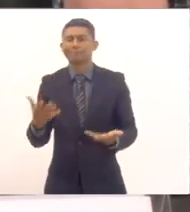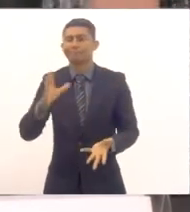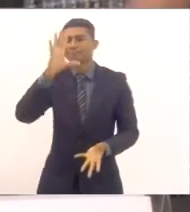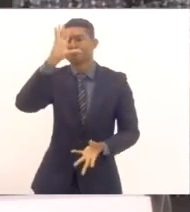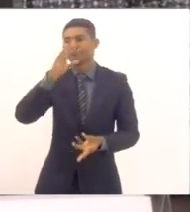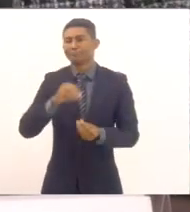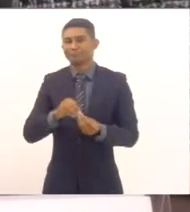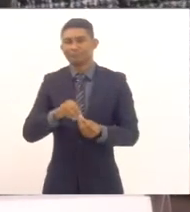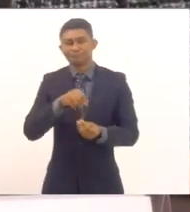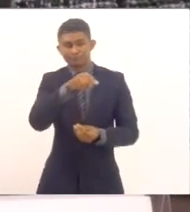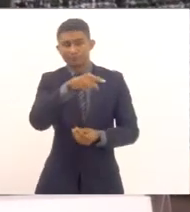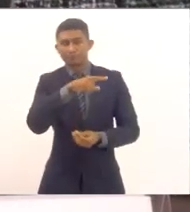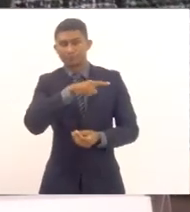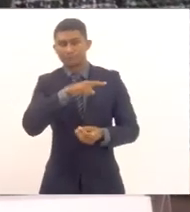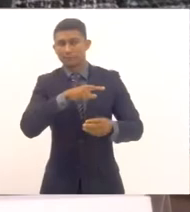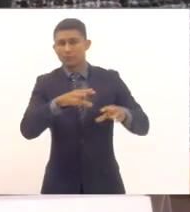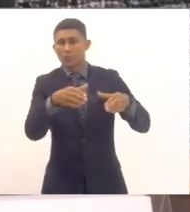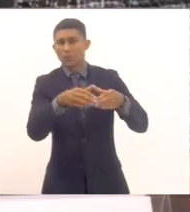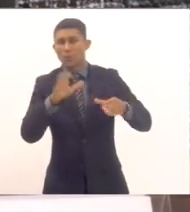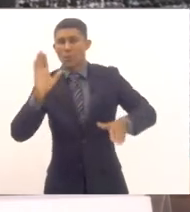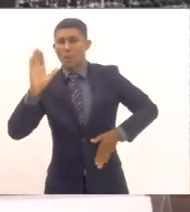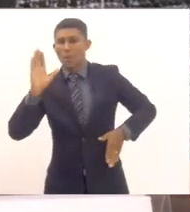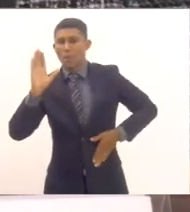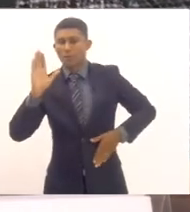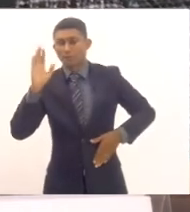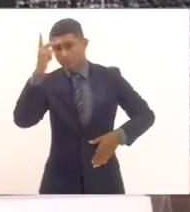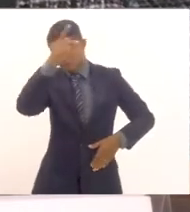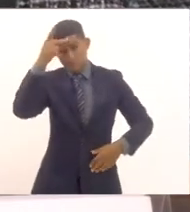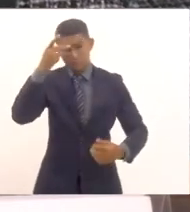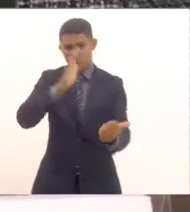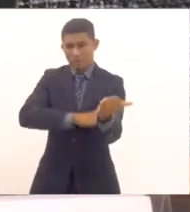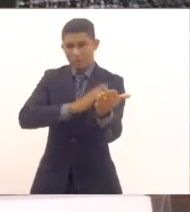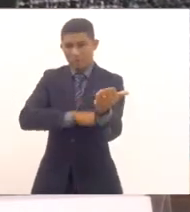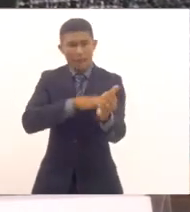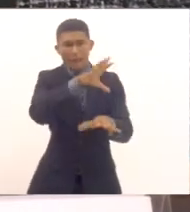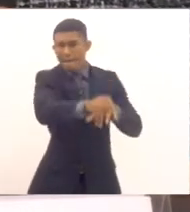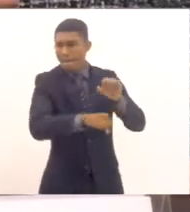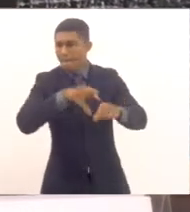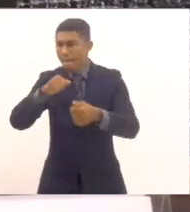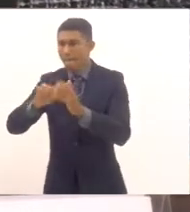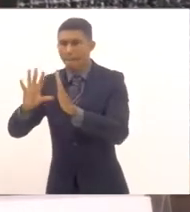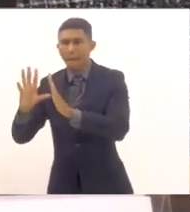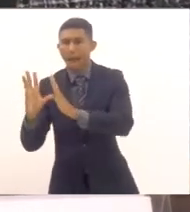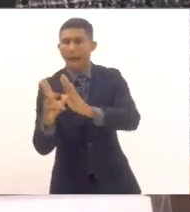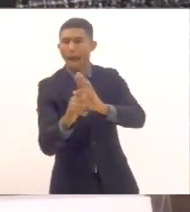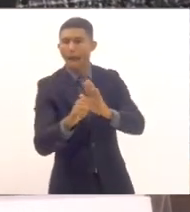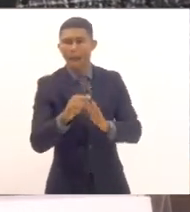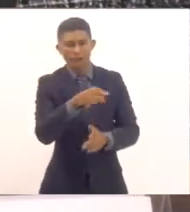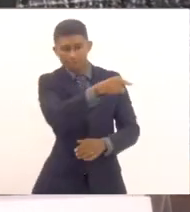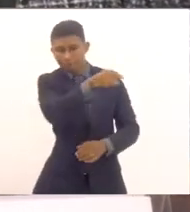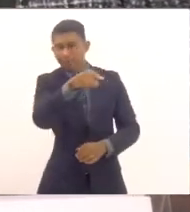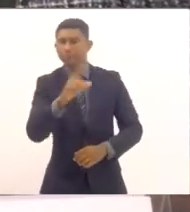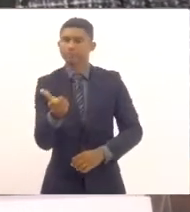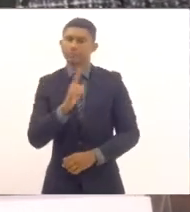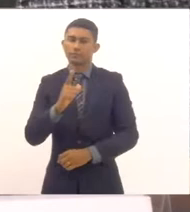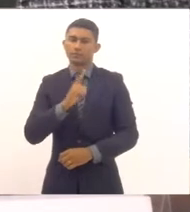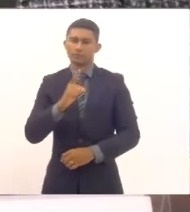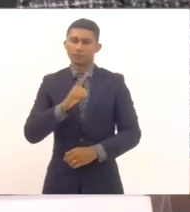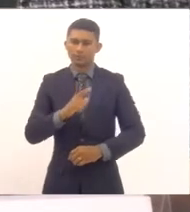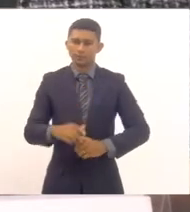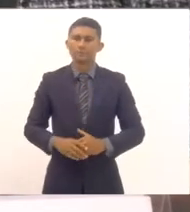que pode ser lá os dependentes que estão agindo e muitas vezes acobertado por outros mas